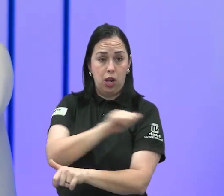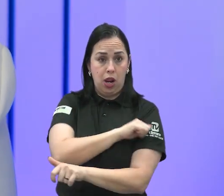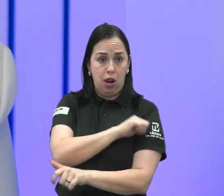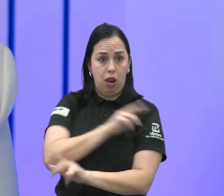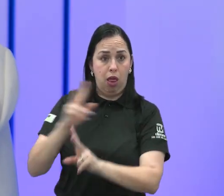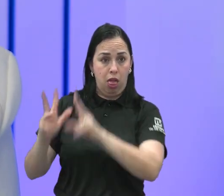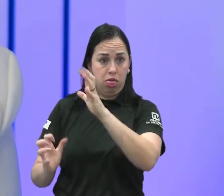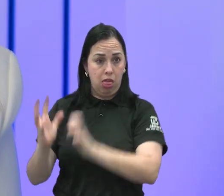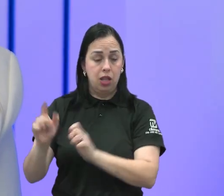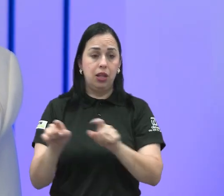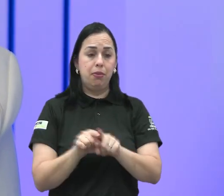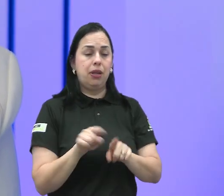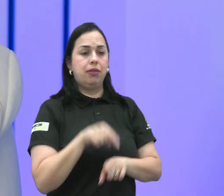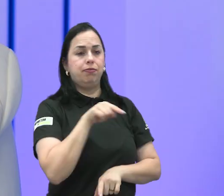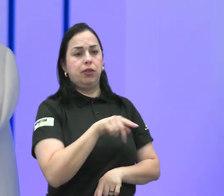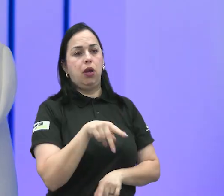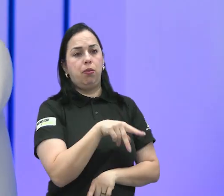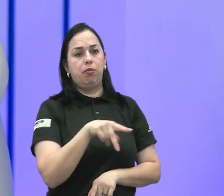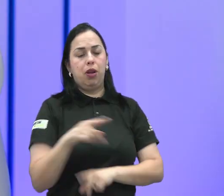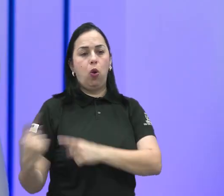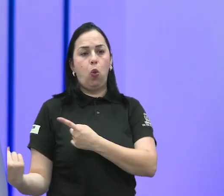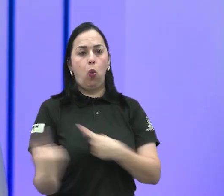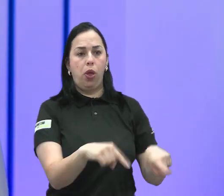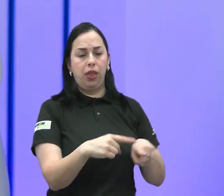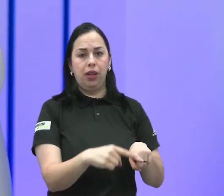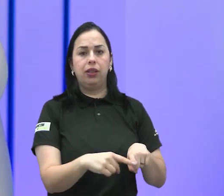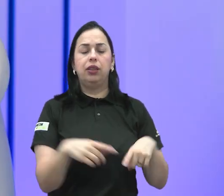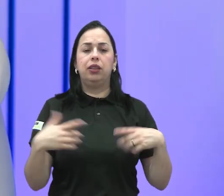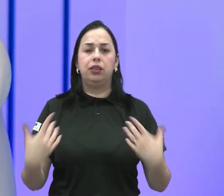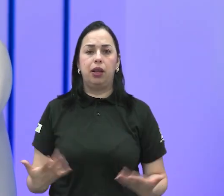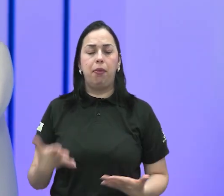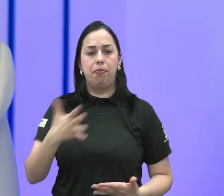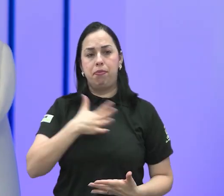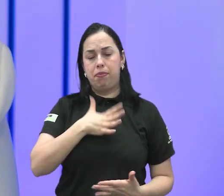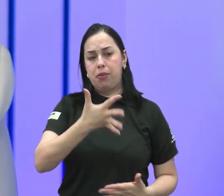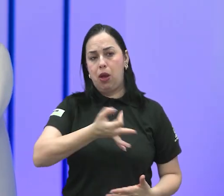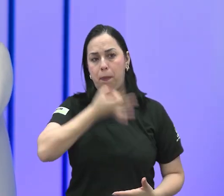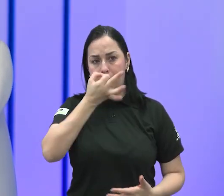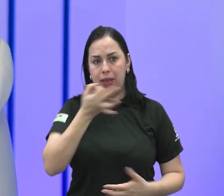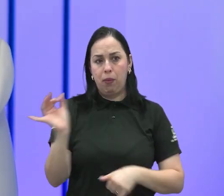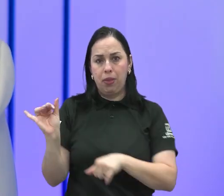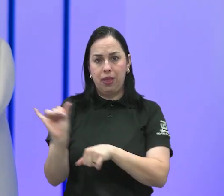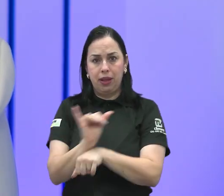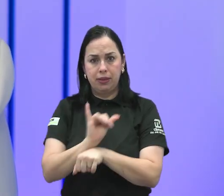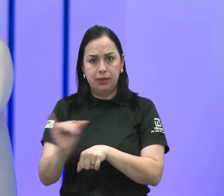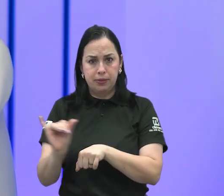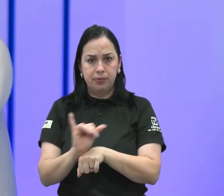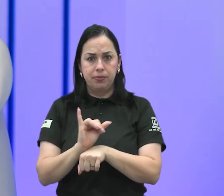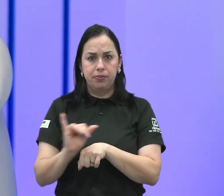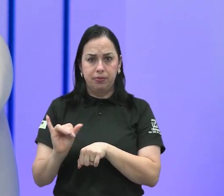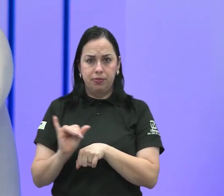quanto direcionado aos professores. Né? Eu acredito que um meio que tem assim,